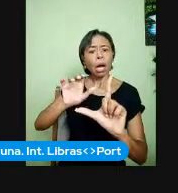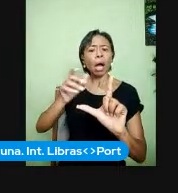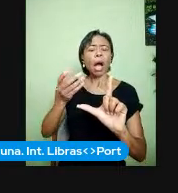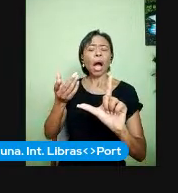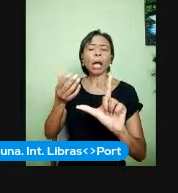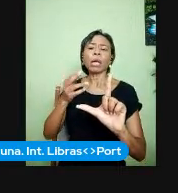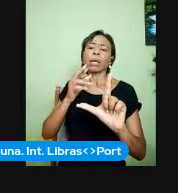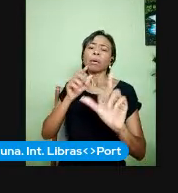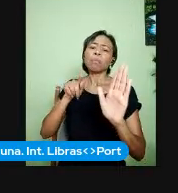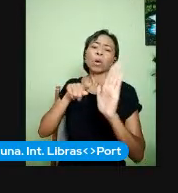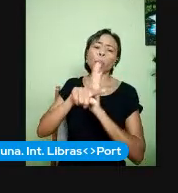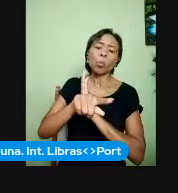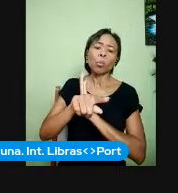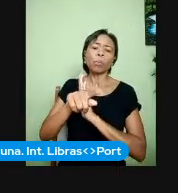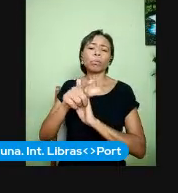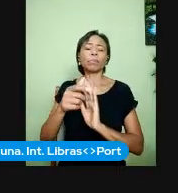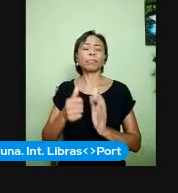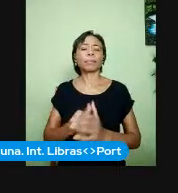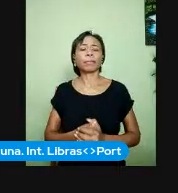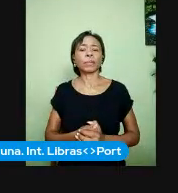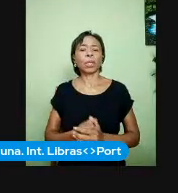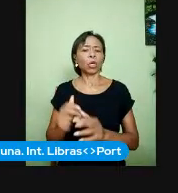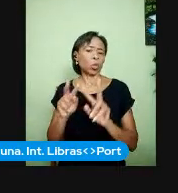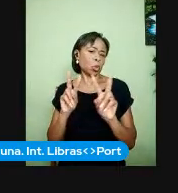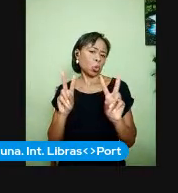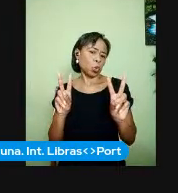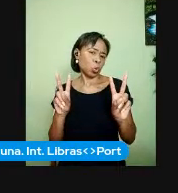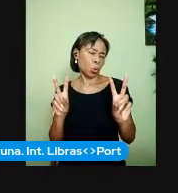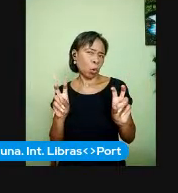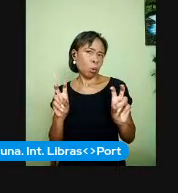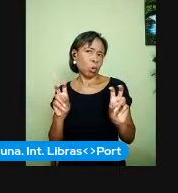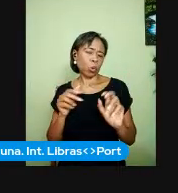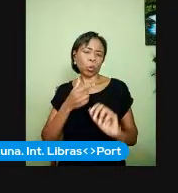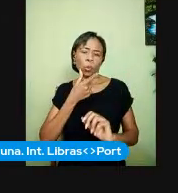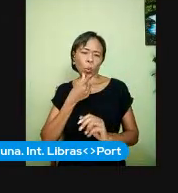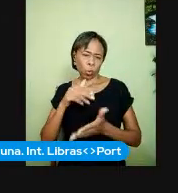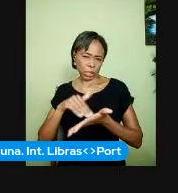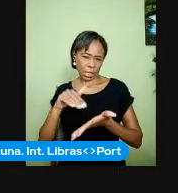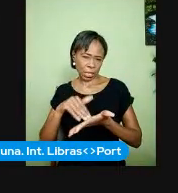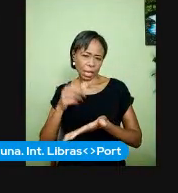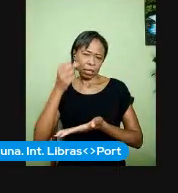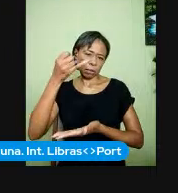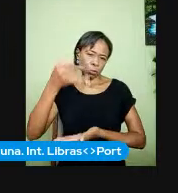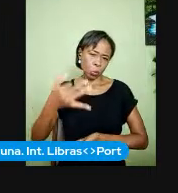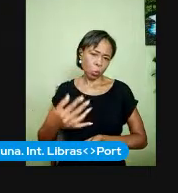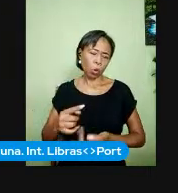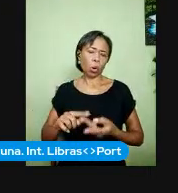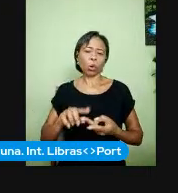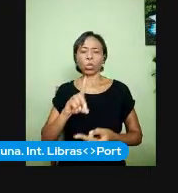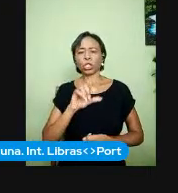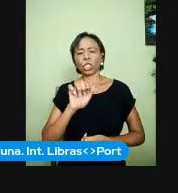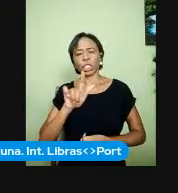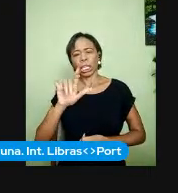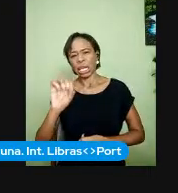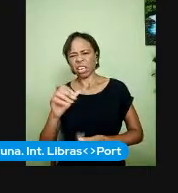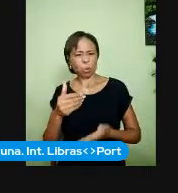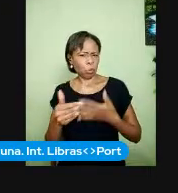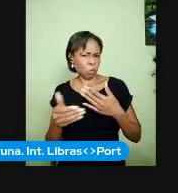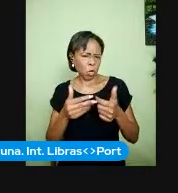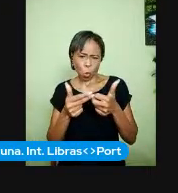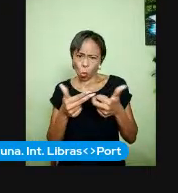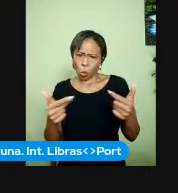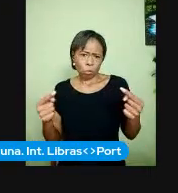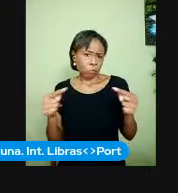respeito sobre o que o secretário Luiz Otávio já apresentou, o que o Diego apresentou, alguma coisa relacionada à